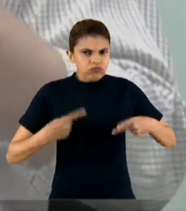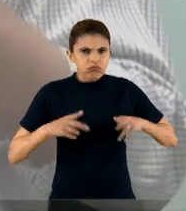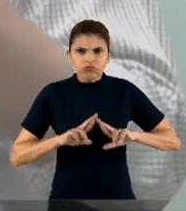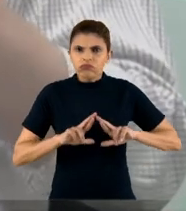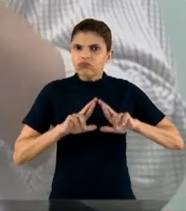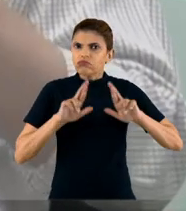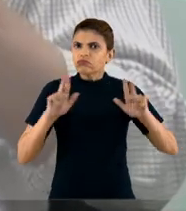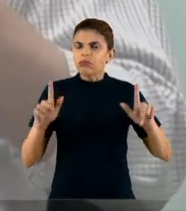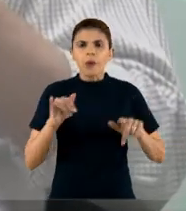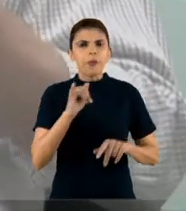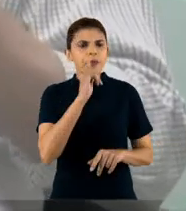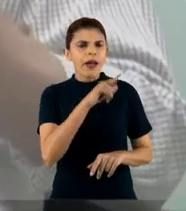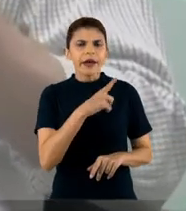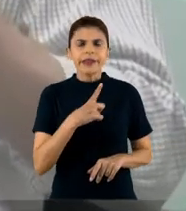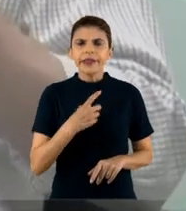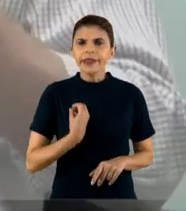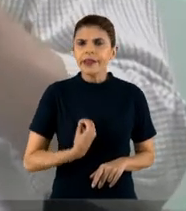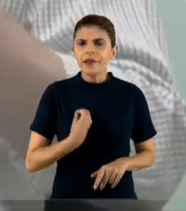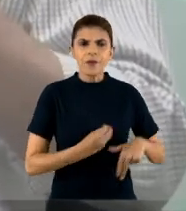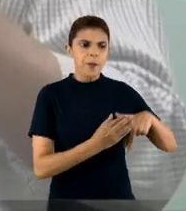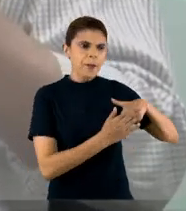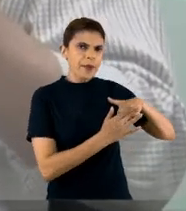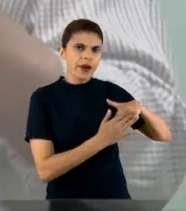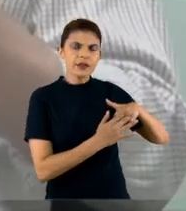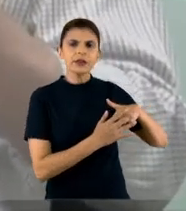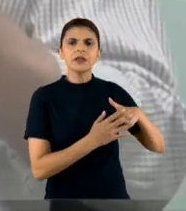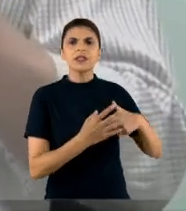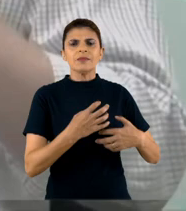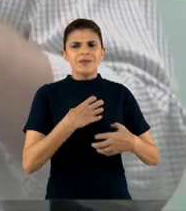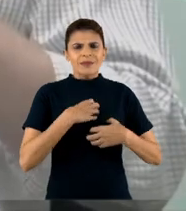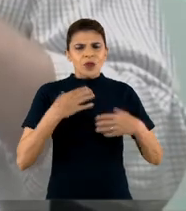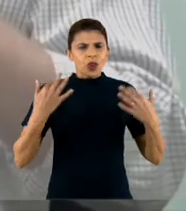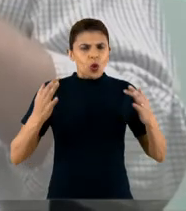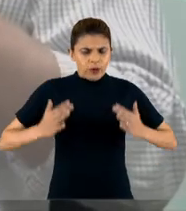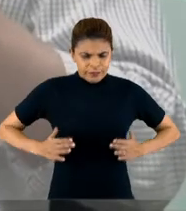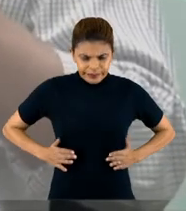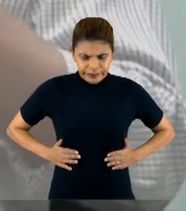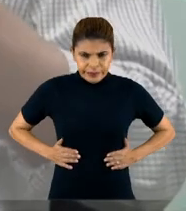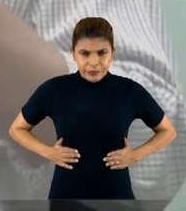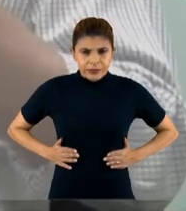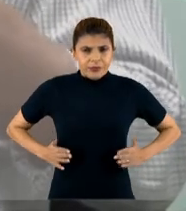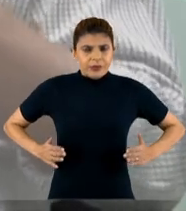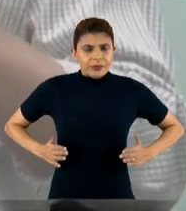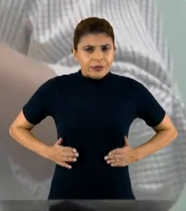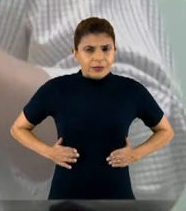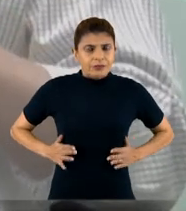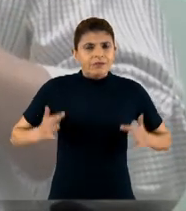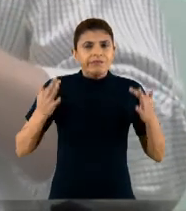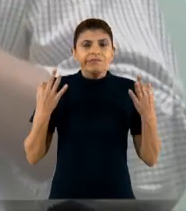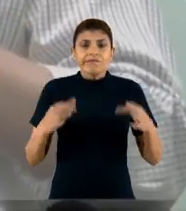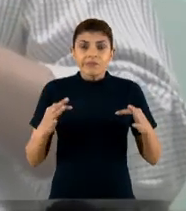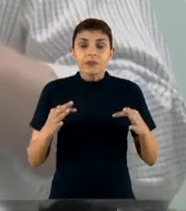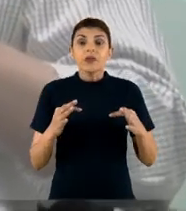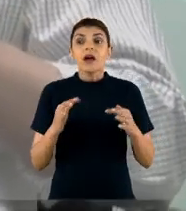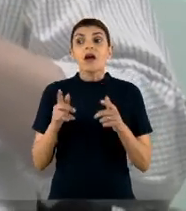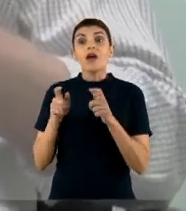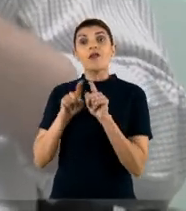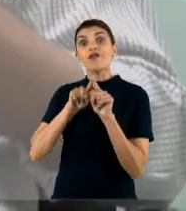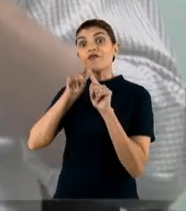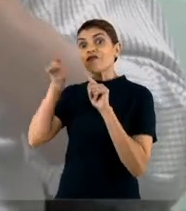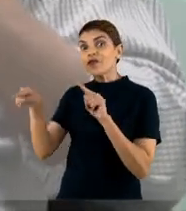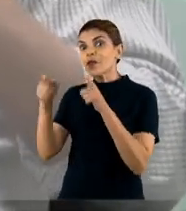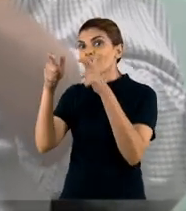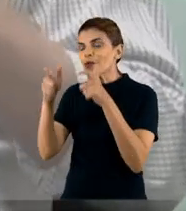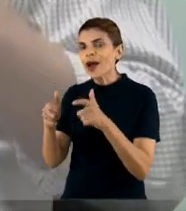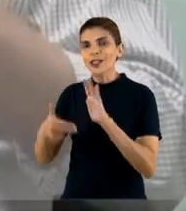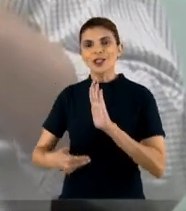paciente que desenvolveu sintomas atípicos, onde predominou, por exemplo, onde predominaram sintomas abdominais, e esse